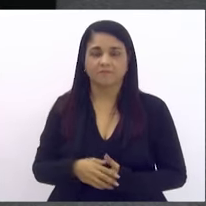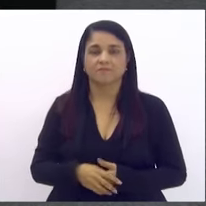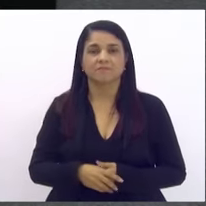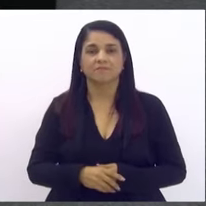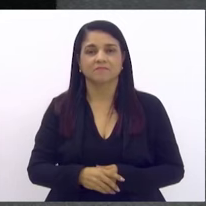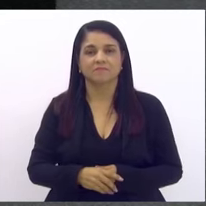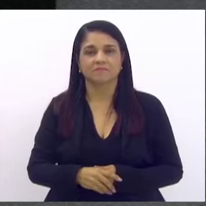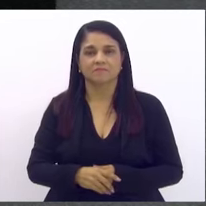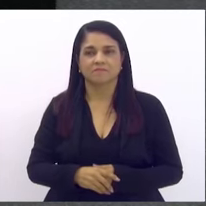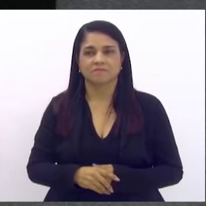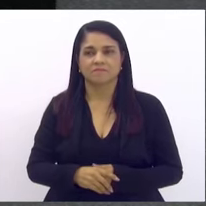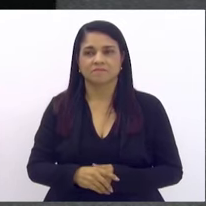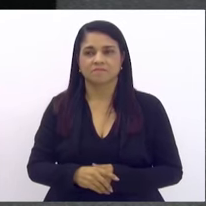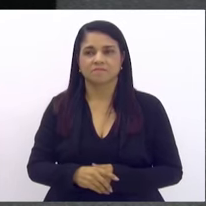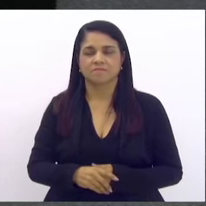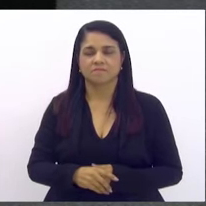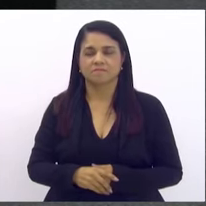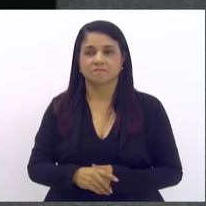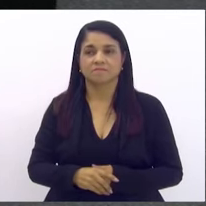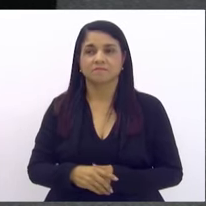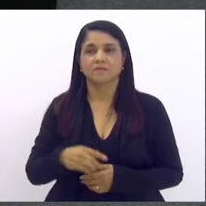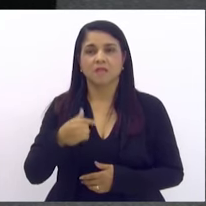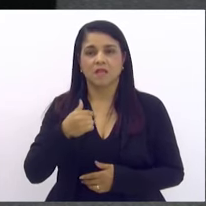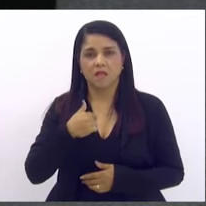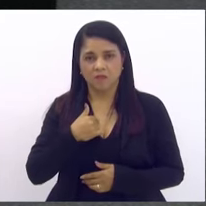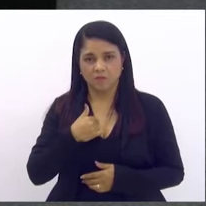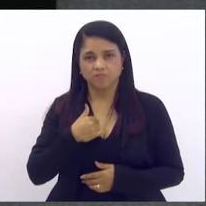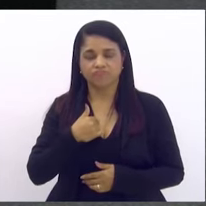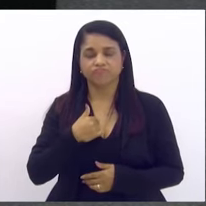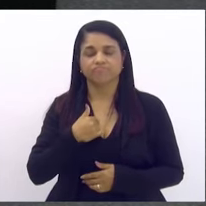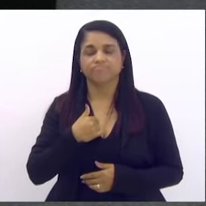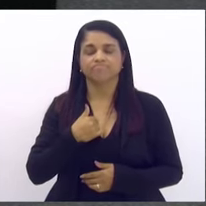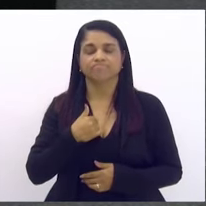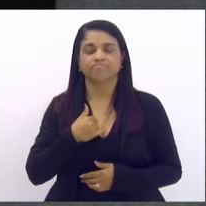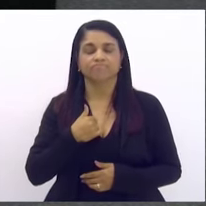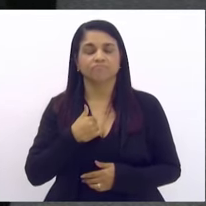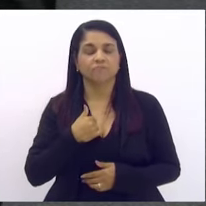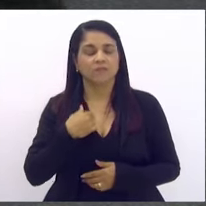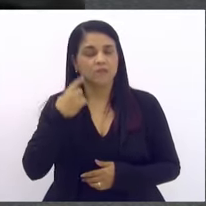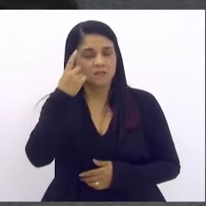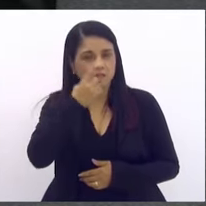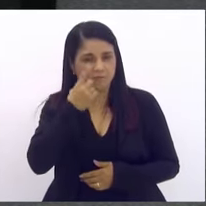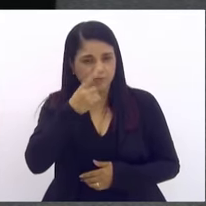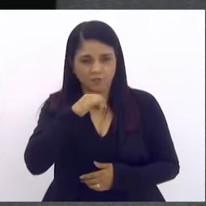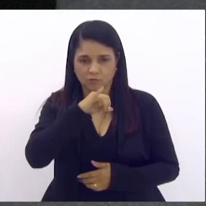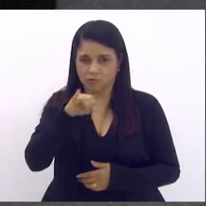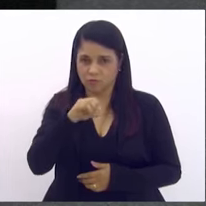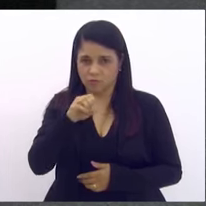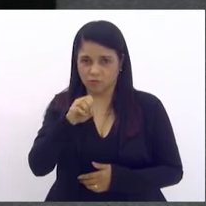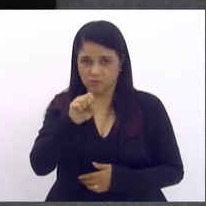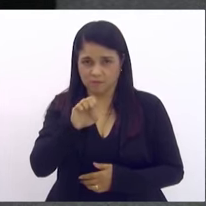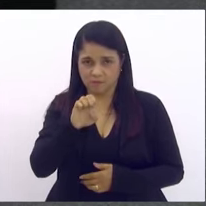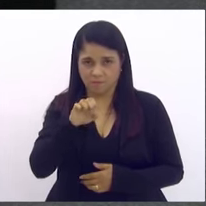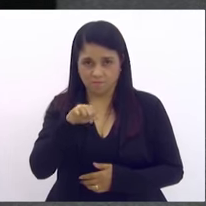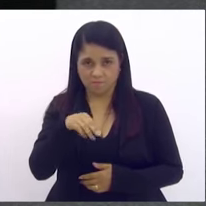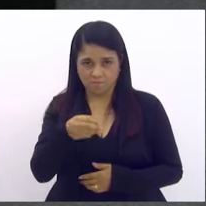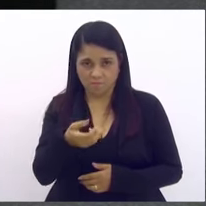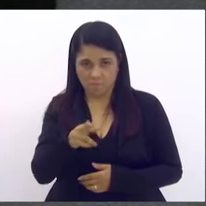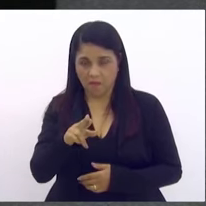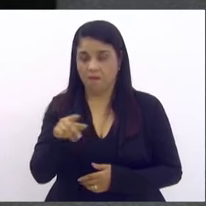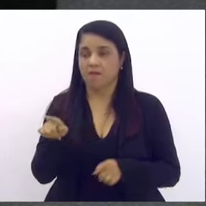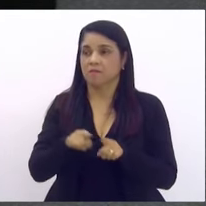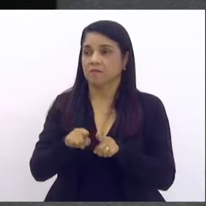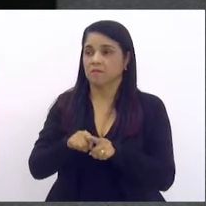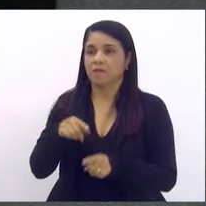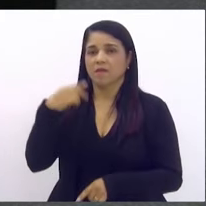e eu acho professor josar e deputada Renata que alguns segmentos que sempre